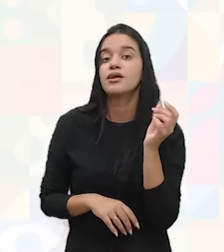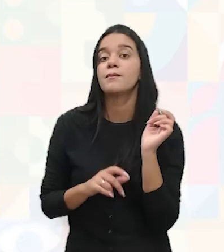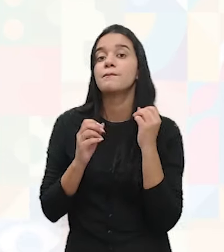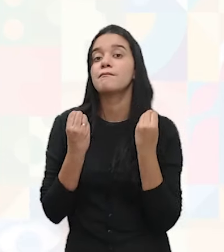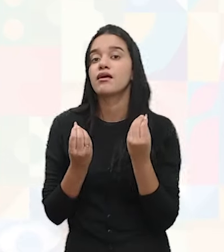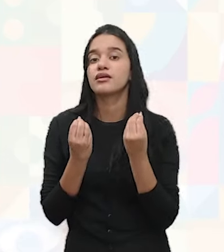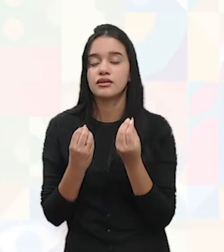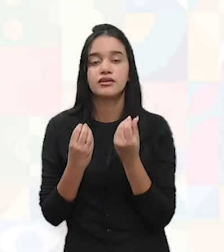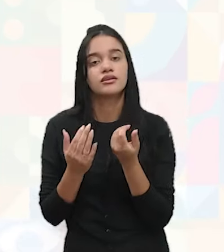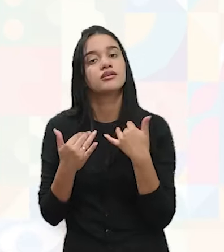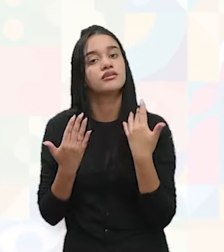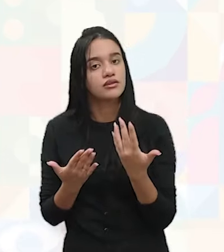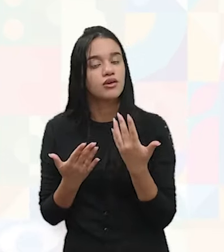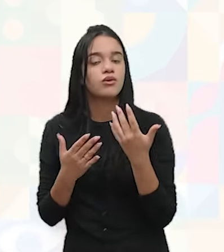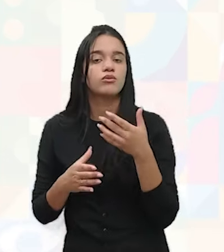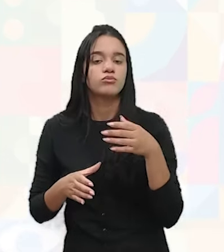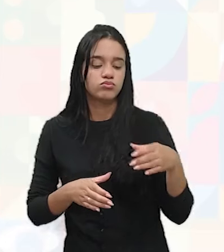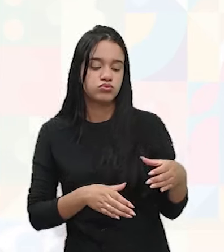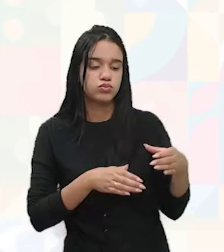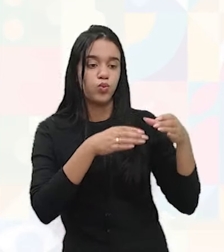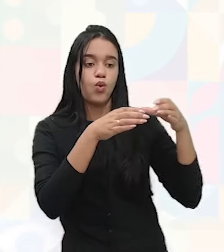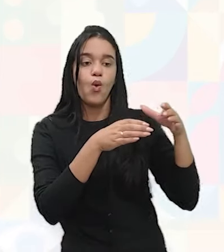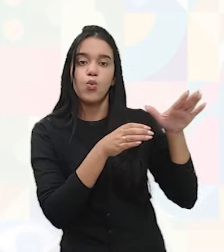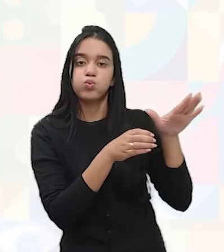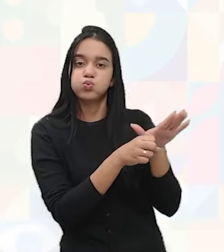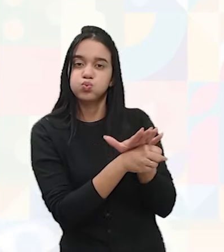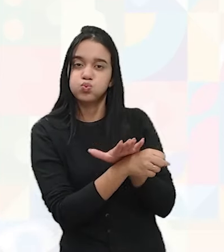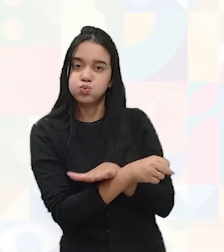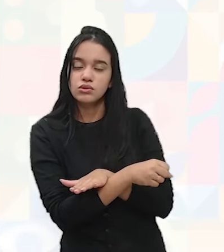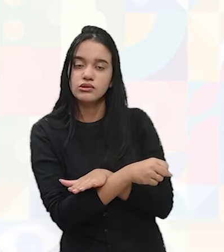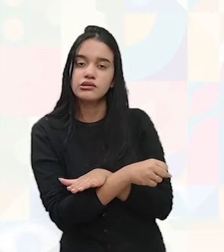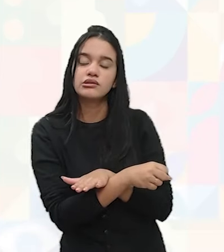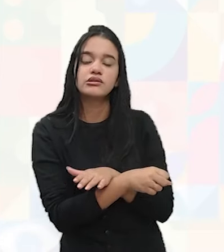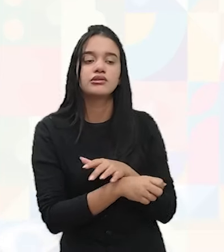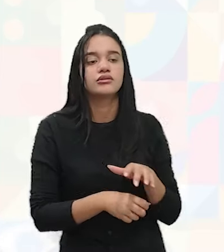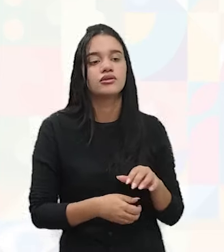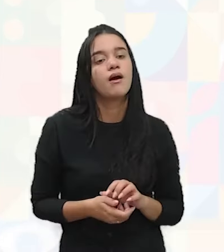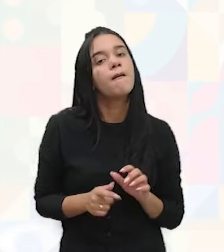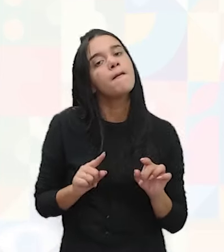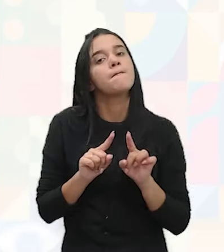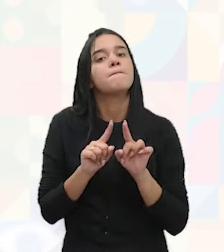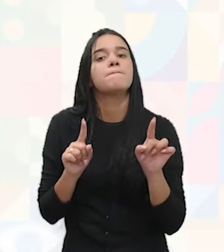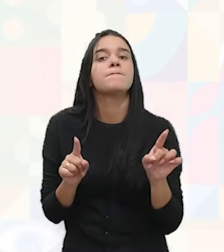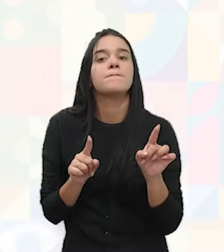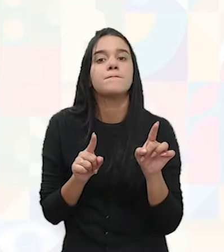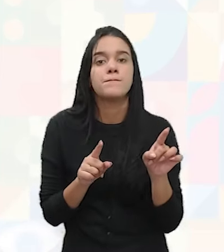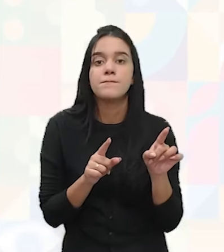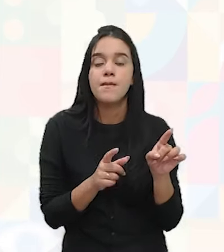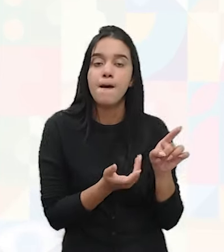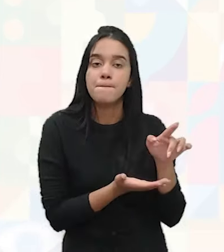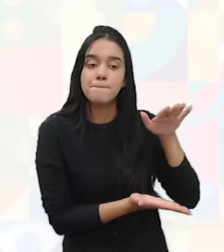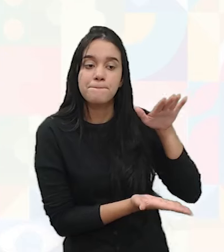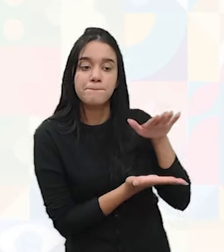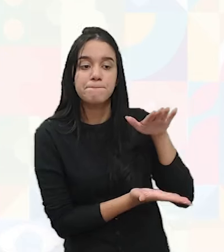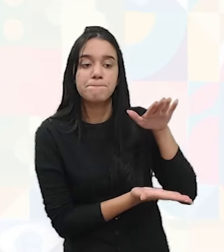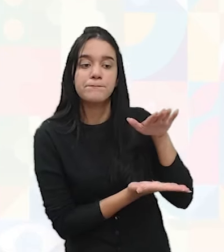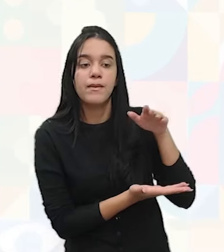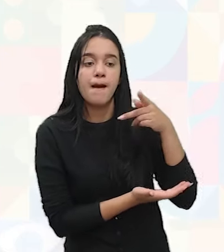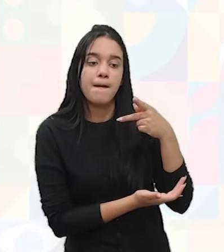para isso às vezes o cilindro ele está cheio lacrado com pino mas ele tá sem pressão por quê Porque o